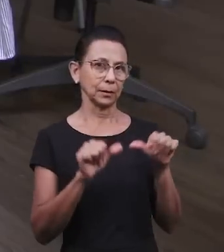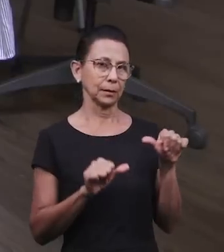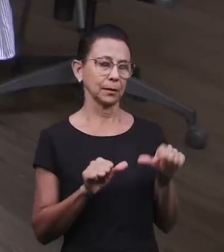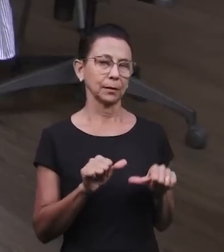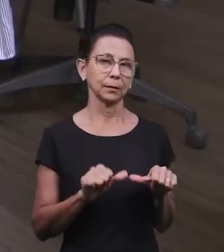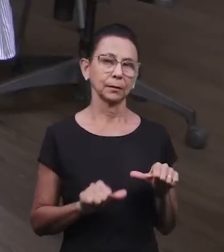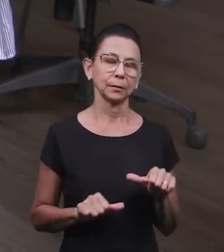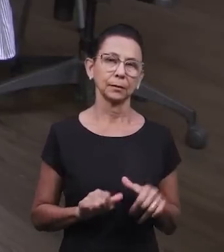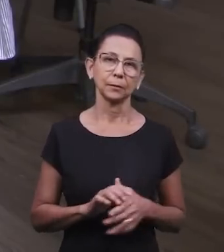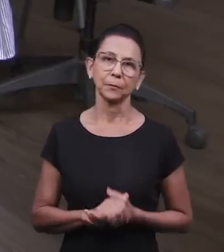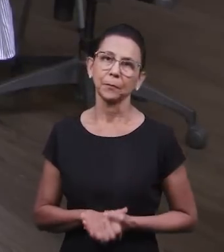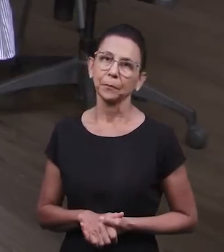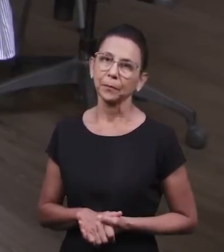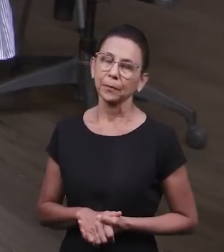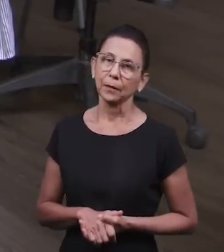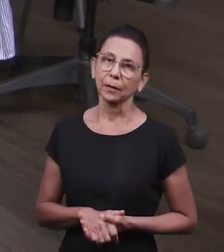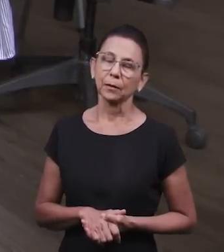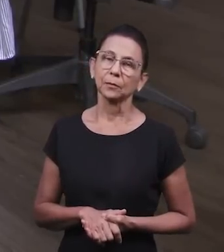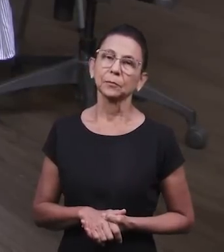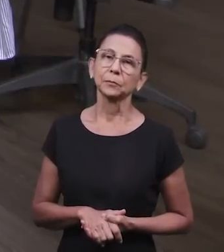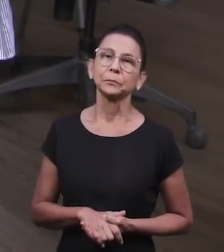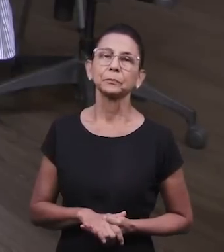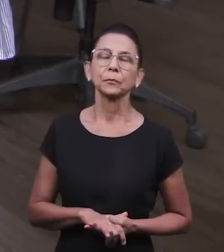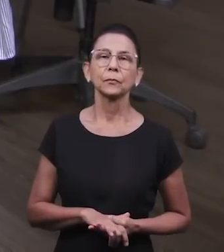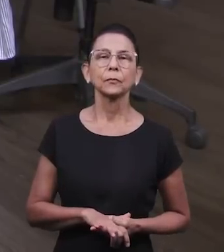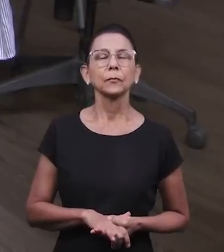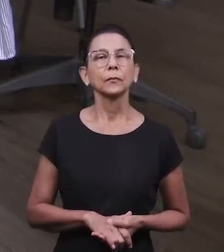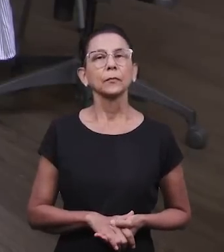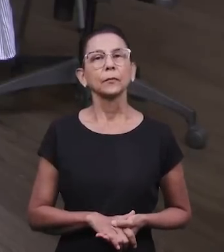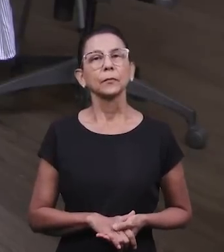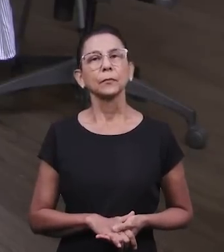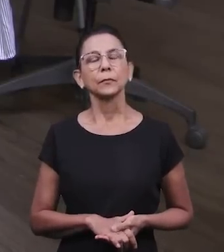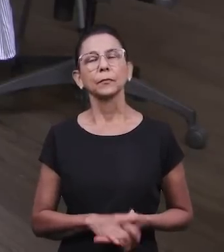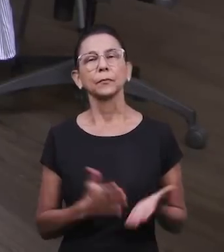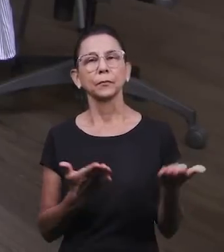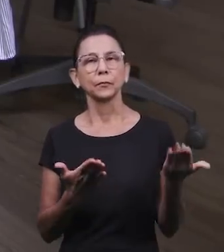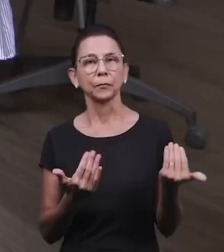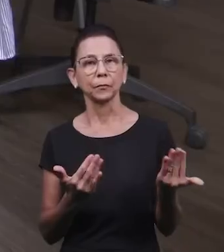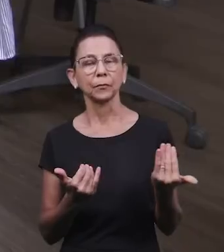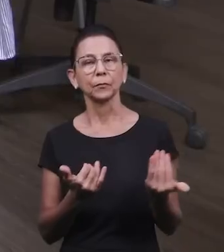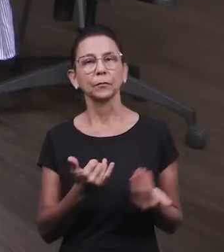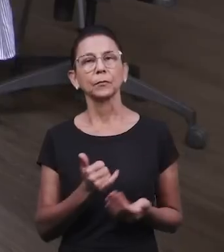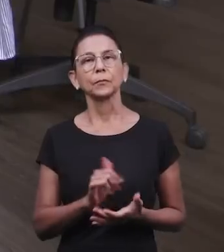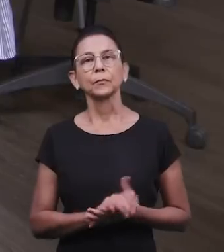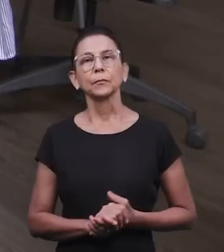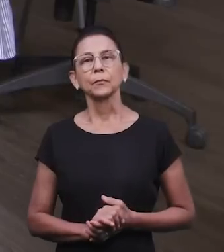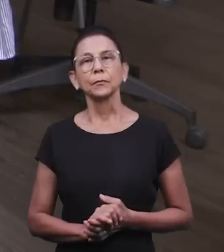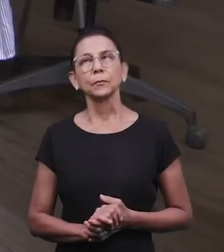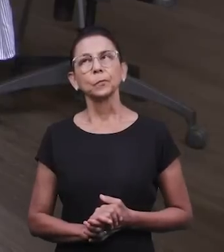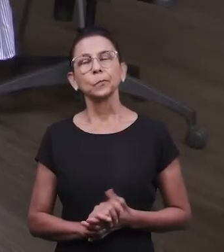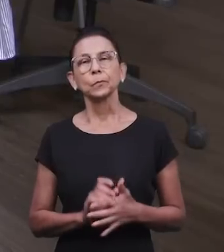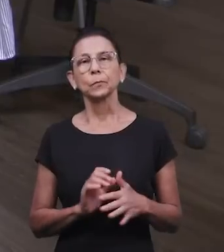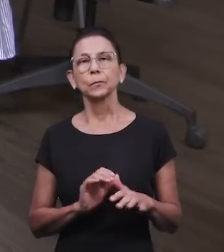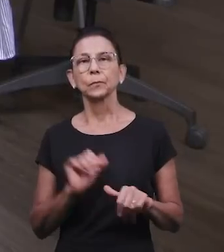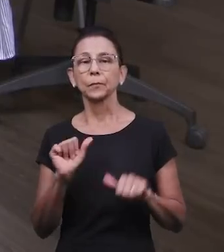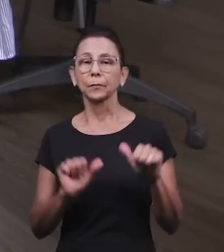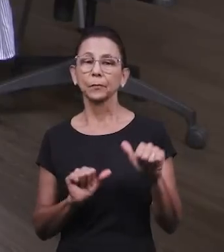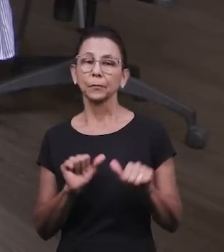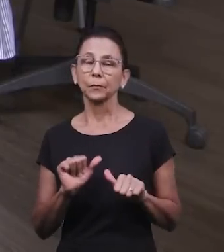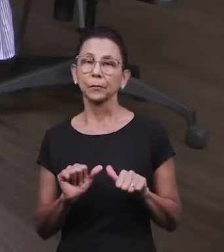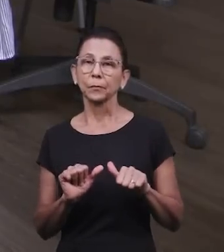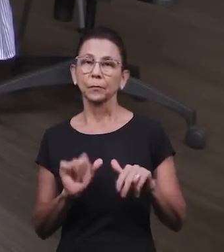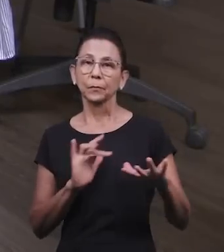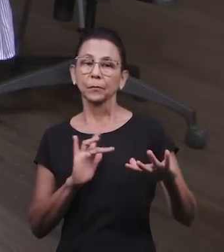não é o caso da Samira, mas a pessoa tem que analisar, o jovem tem que analisar cada rede social e seu papel.